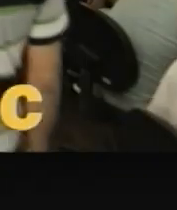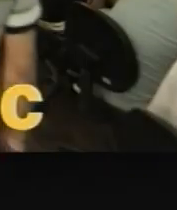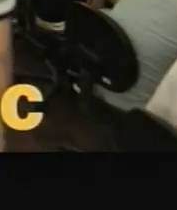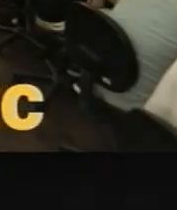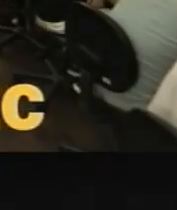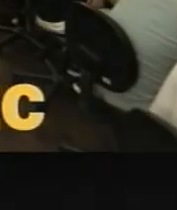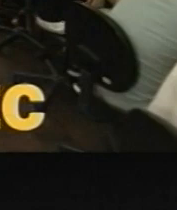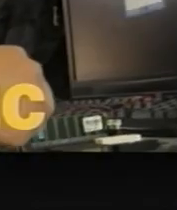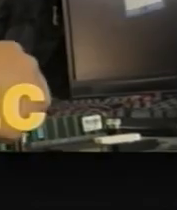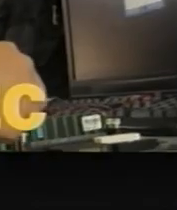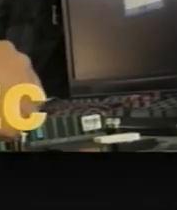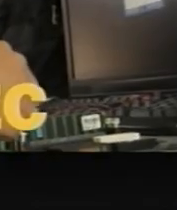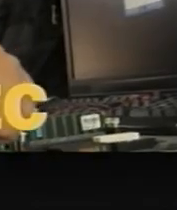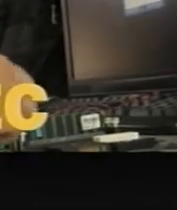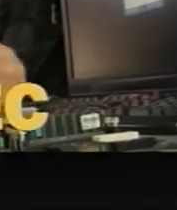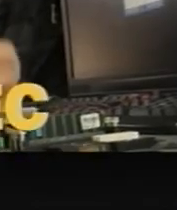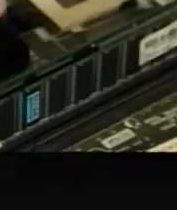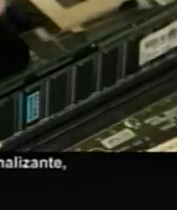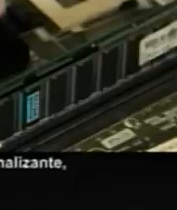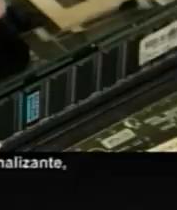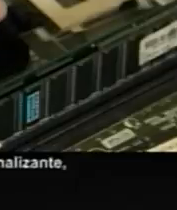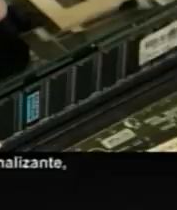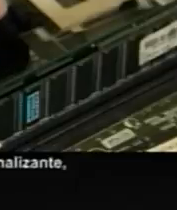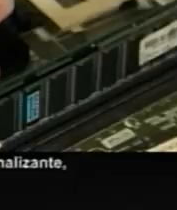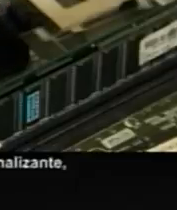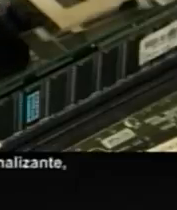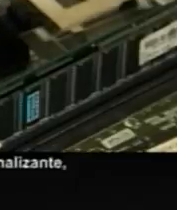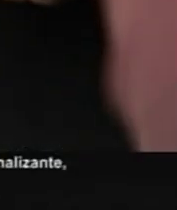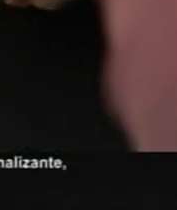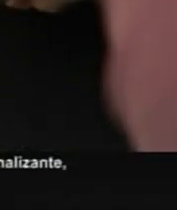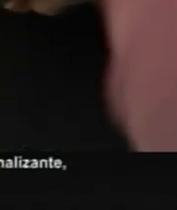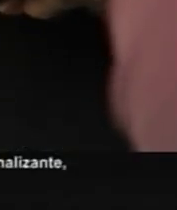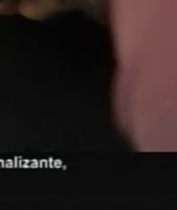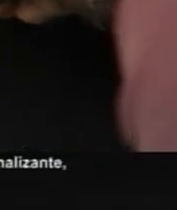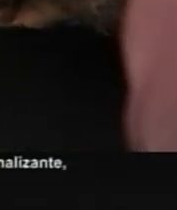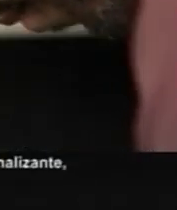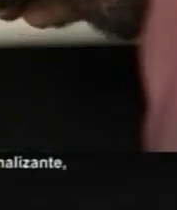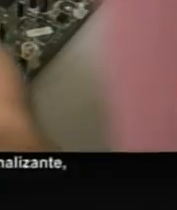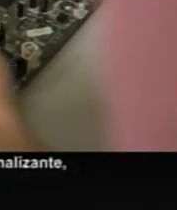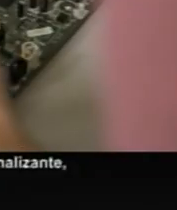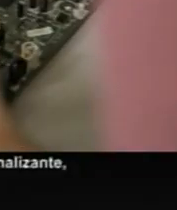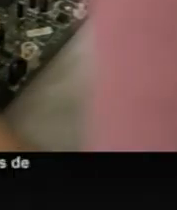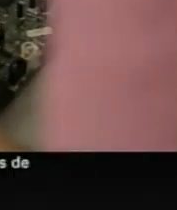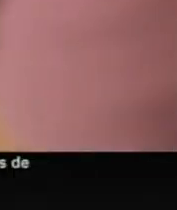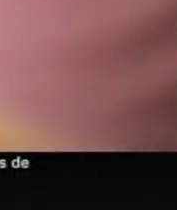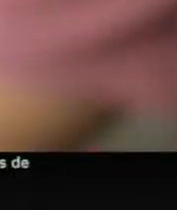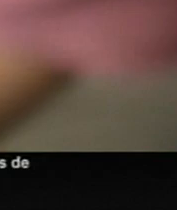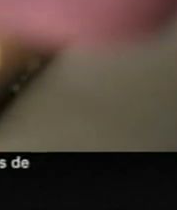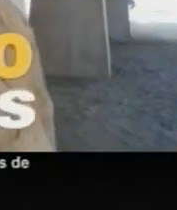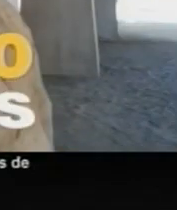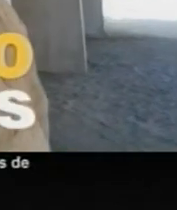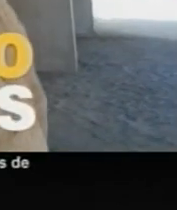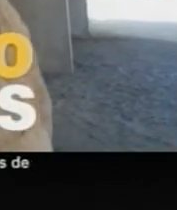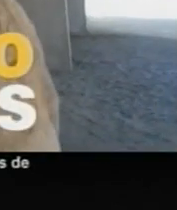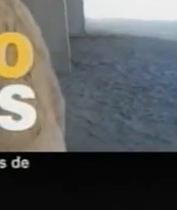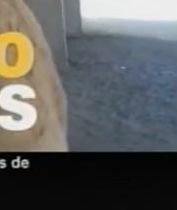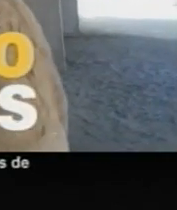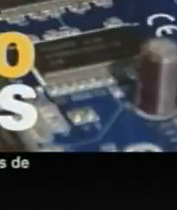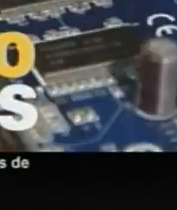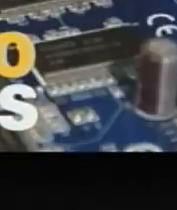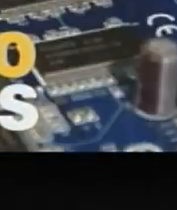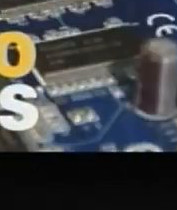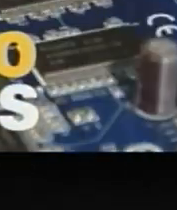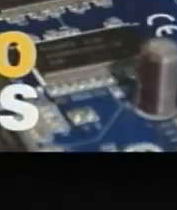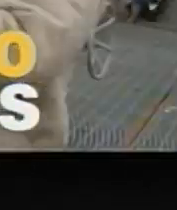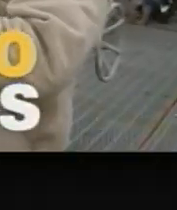Pronatec é parte deste projeto. Além de garantir ensino técnico e profissionalizante, oferece 1 milhão de vagas em